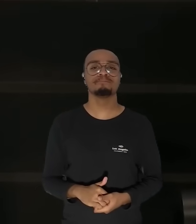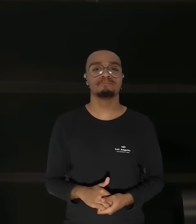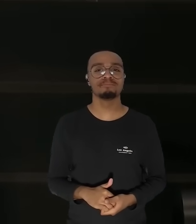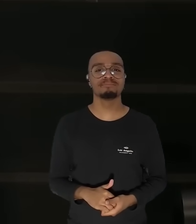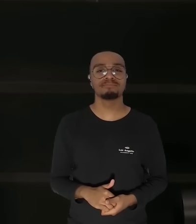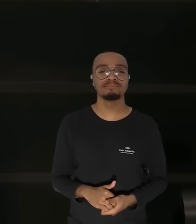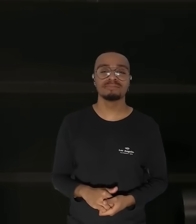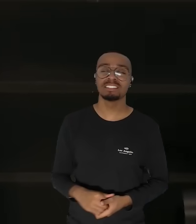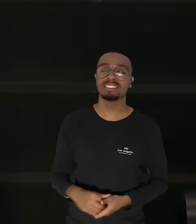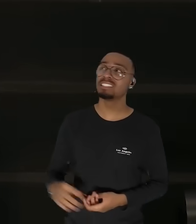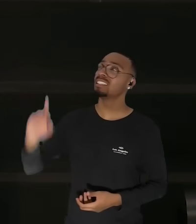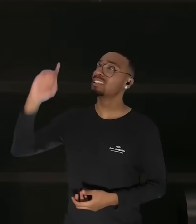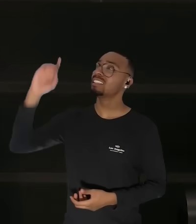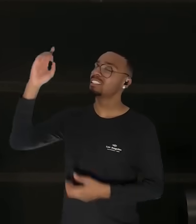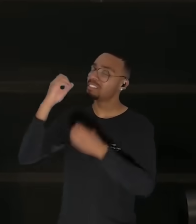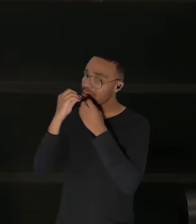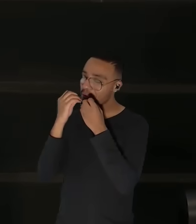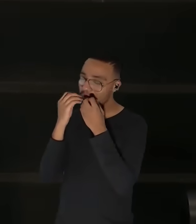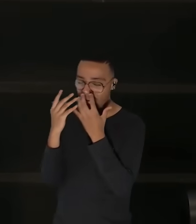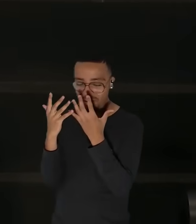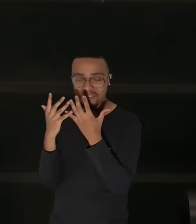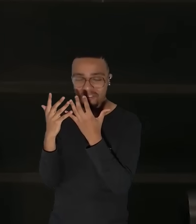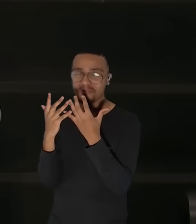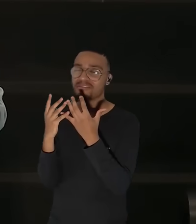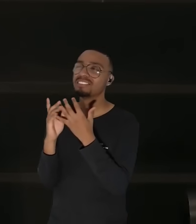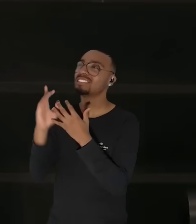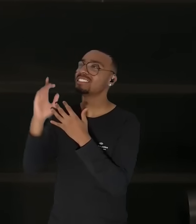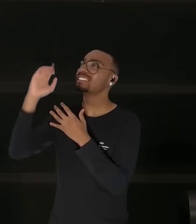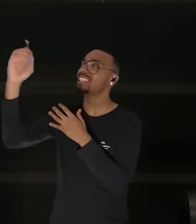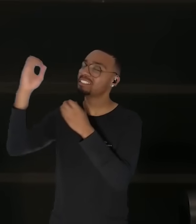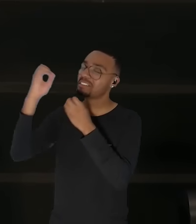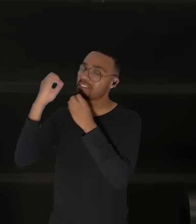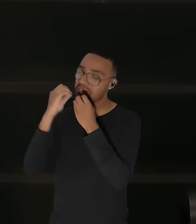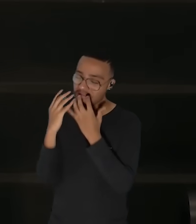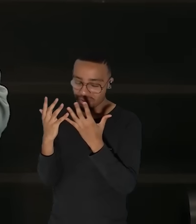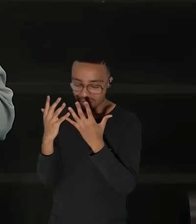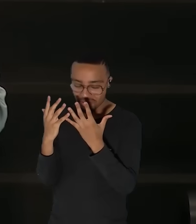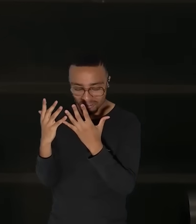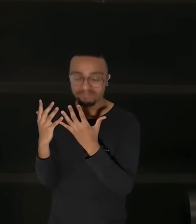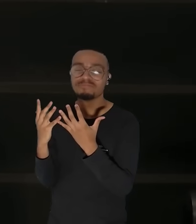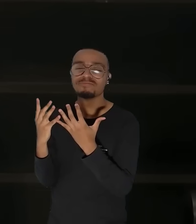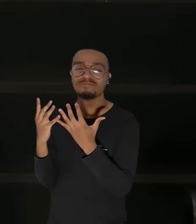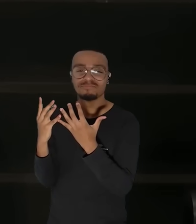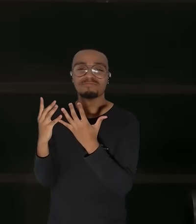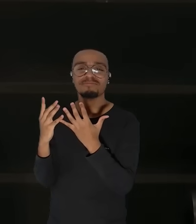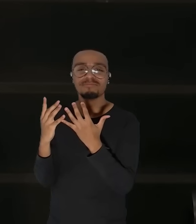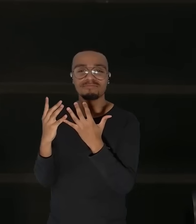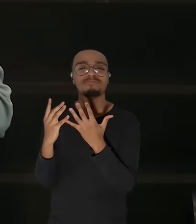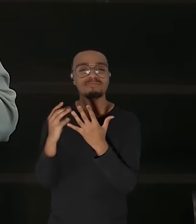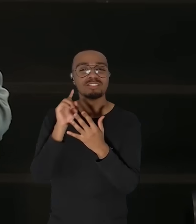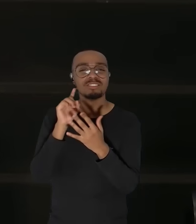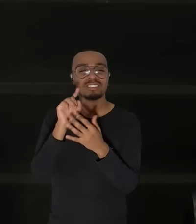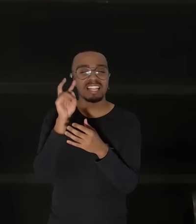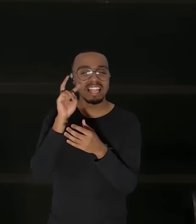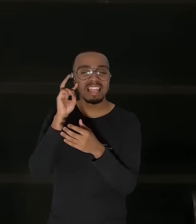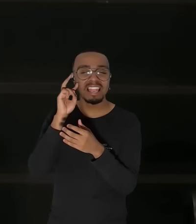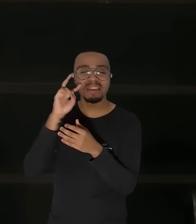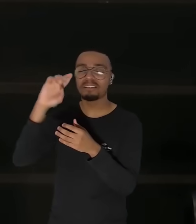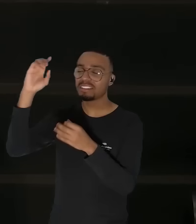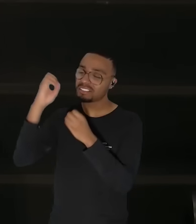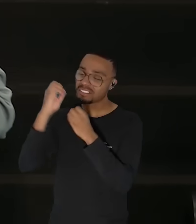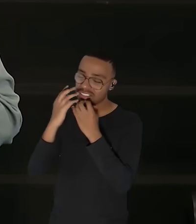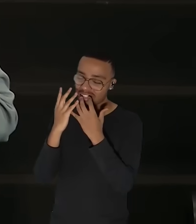Deus é bom, Deus é bom, Deus é bom, alma lembra, Deus é bom,